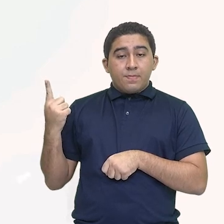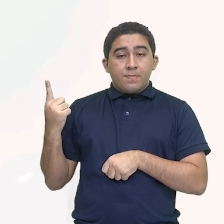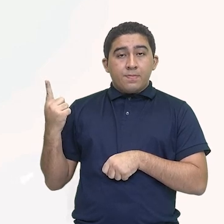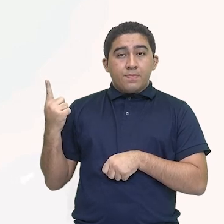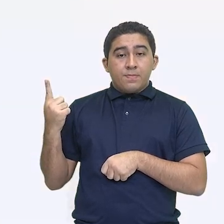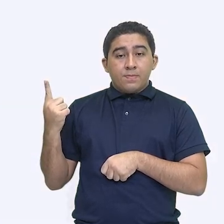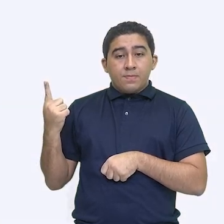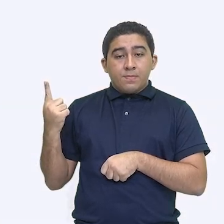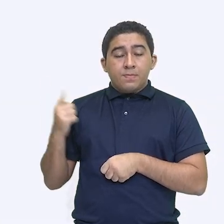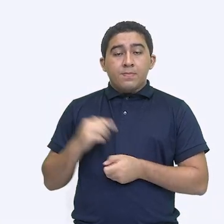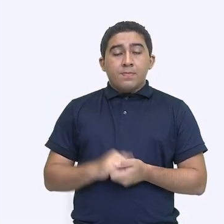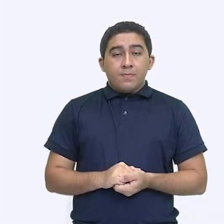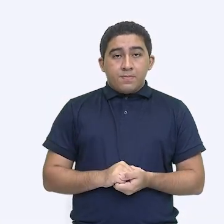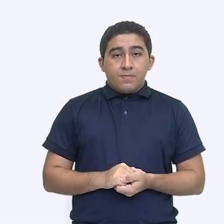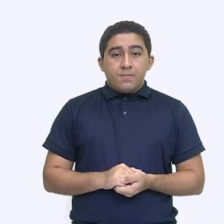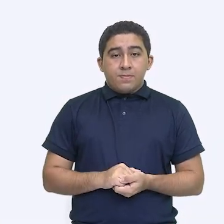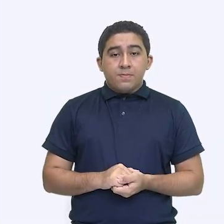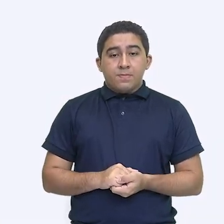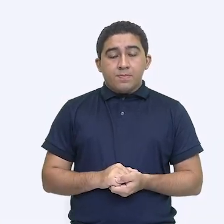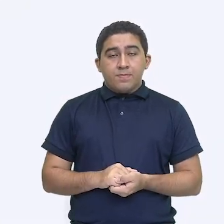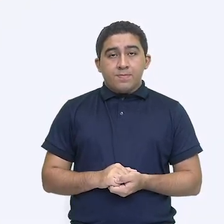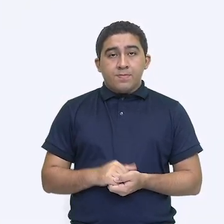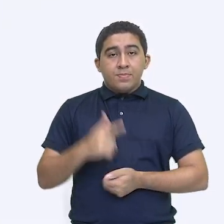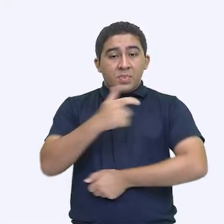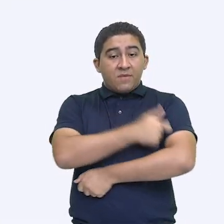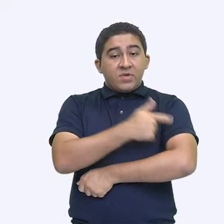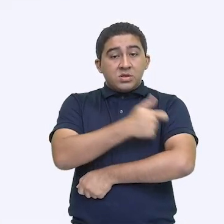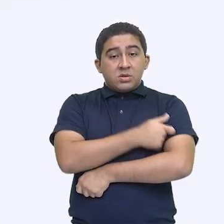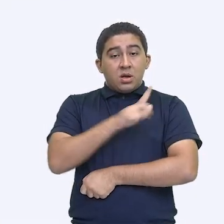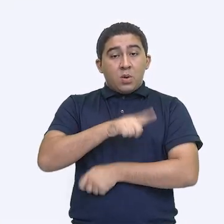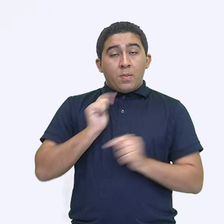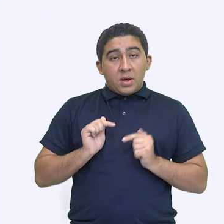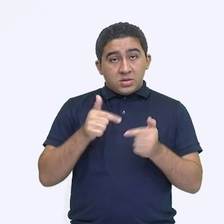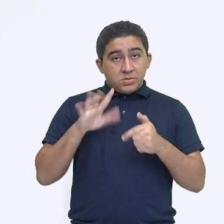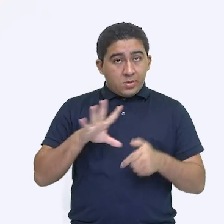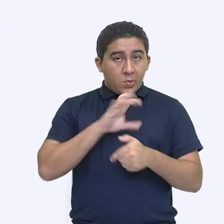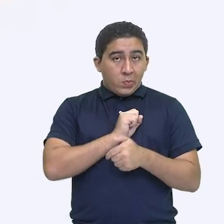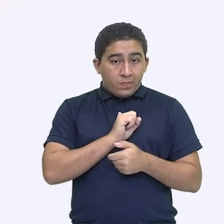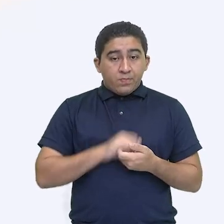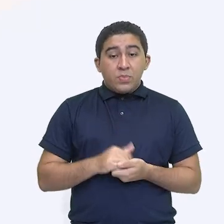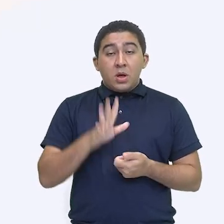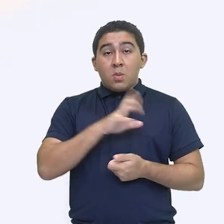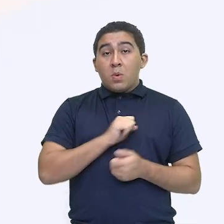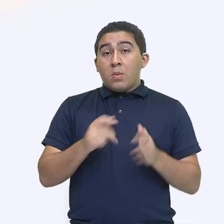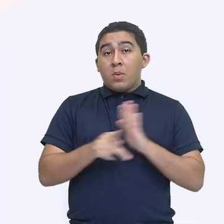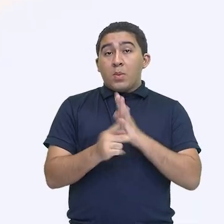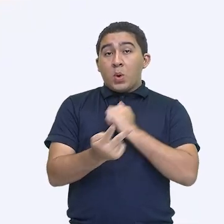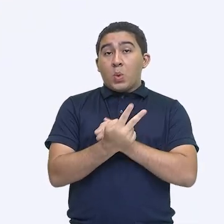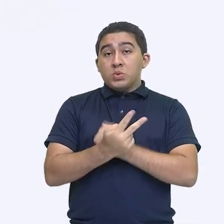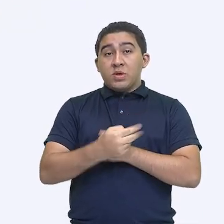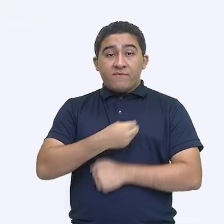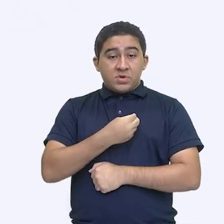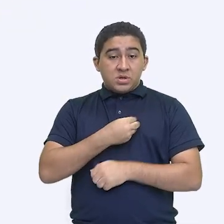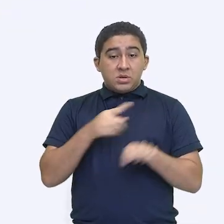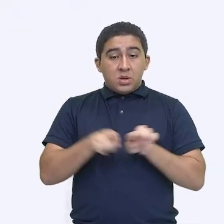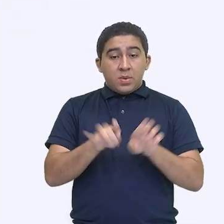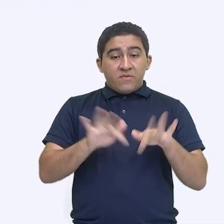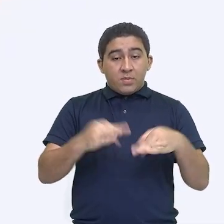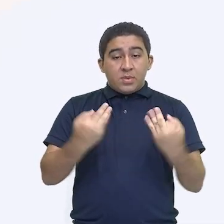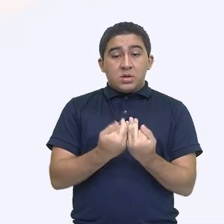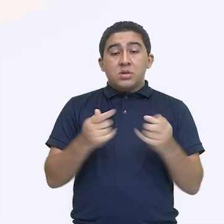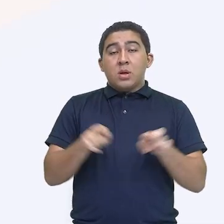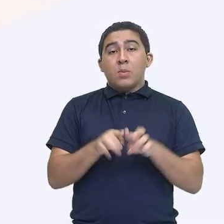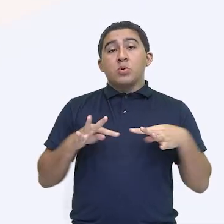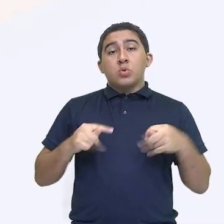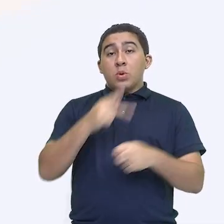rubéola congênita. A vacinação é um ato de amor, amor pela própria vida, pelos familiares e